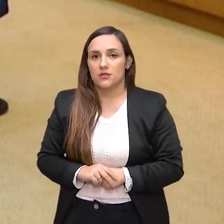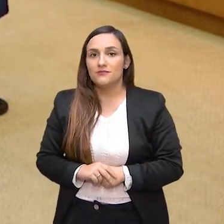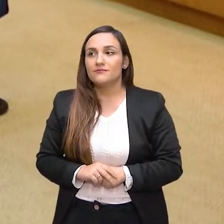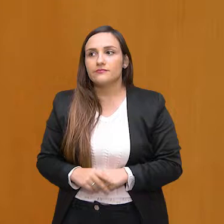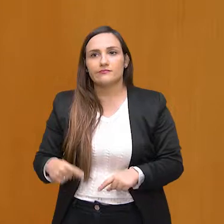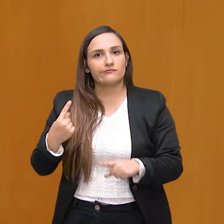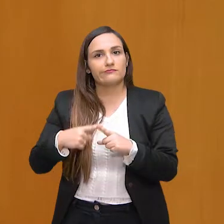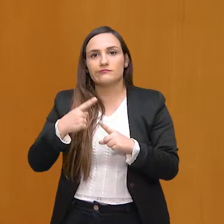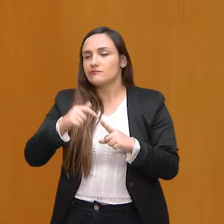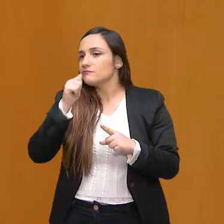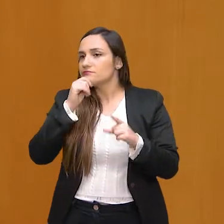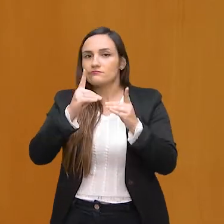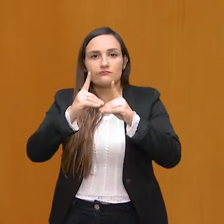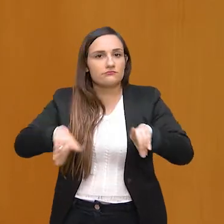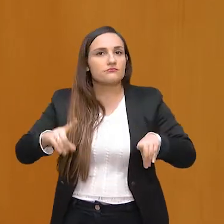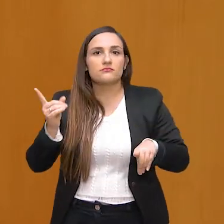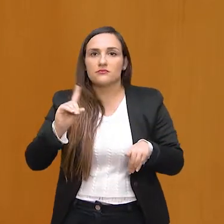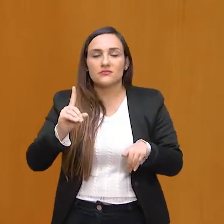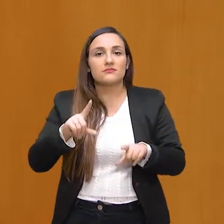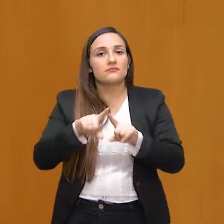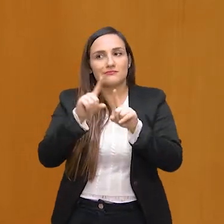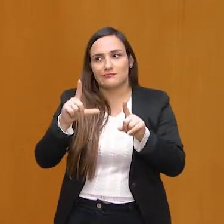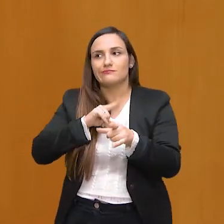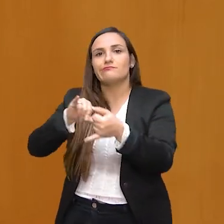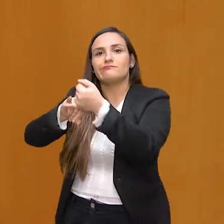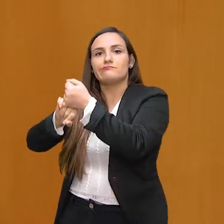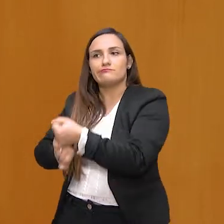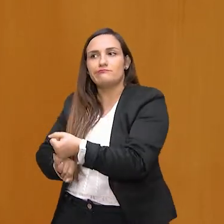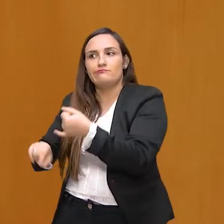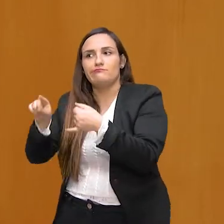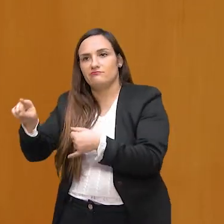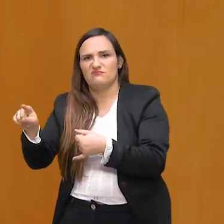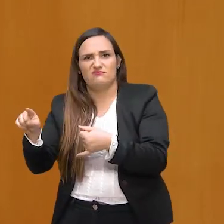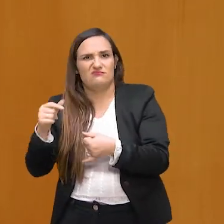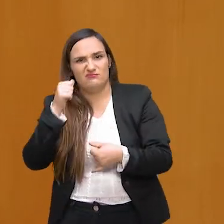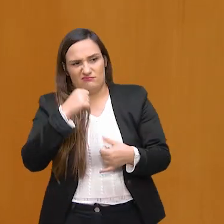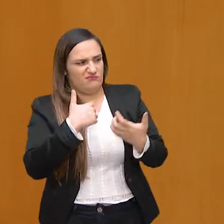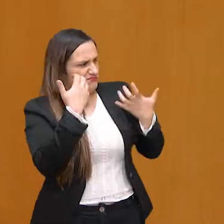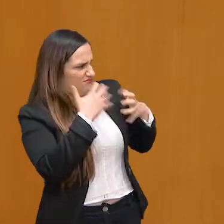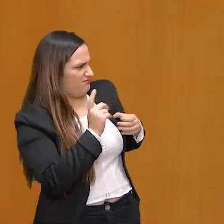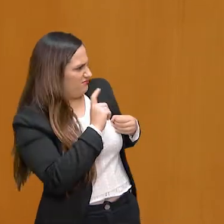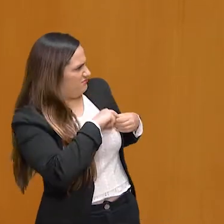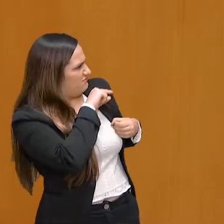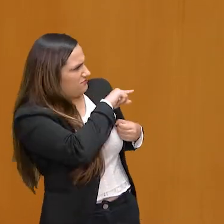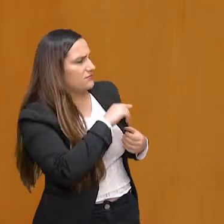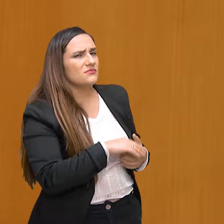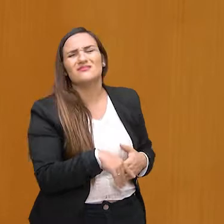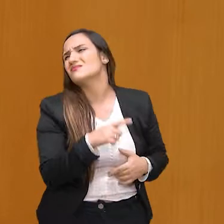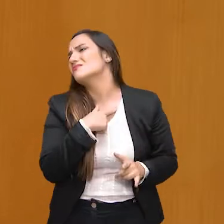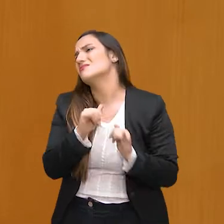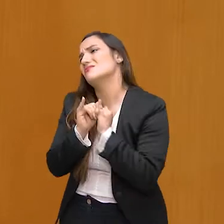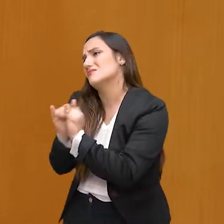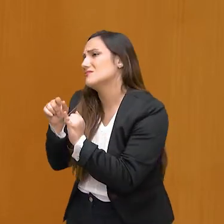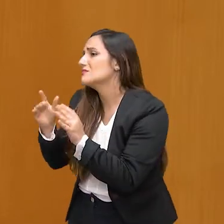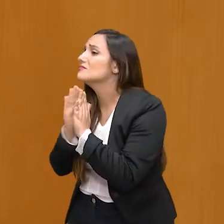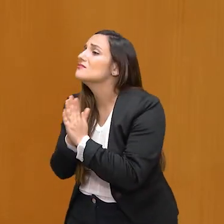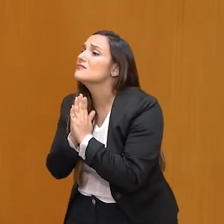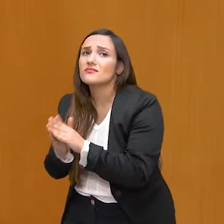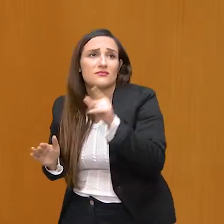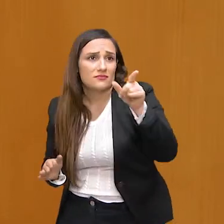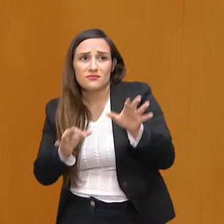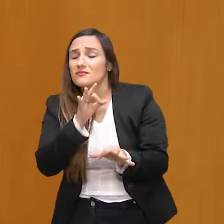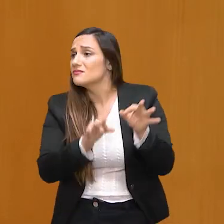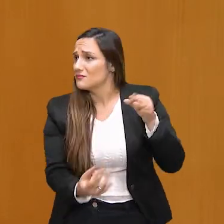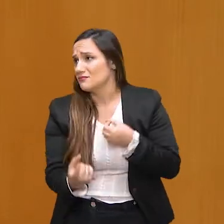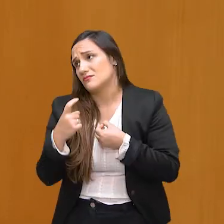para ele. Porque ela não estava divorciada e ela estava vivendo com um amante. E ela não queria voltar para ele, mas ele